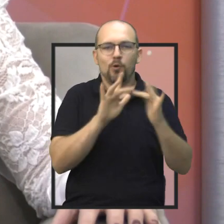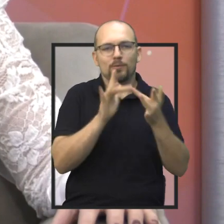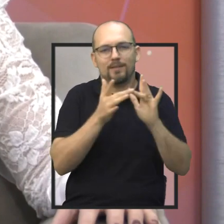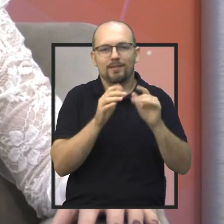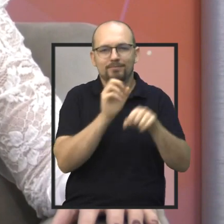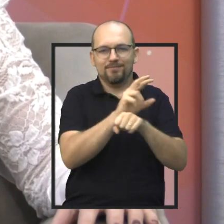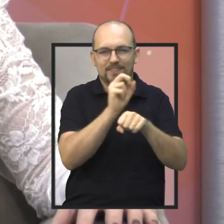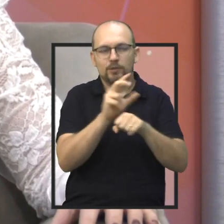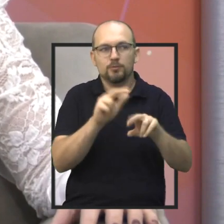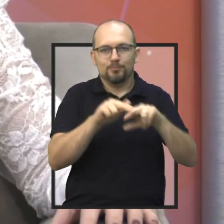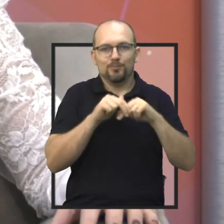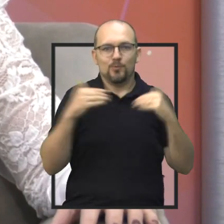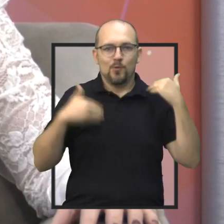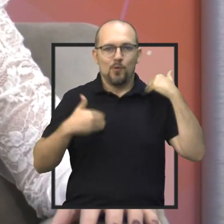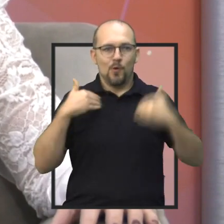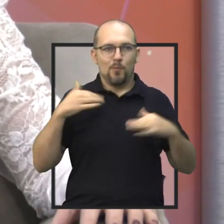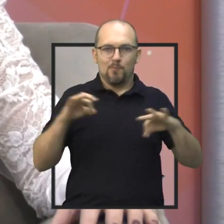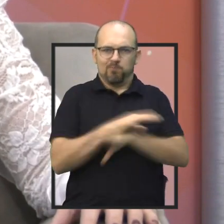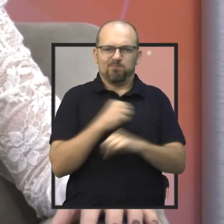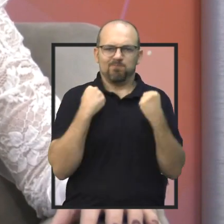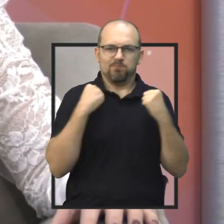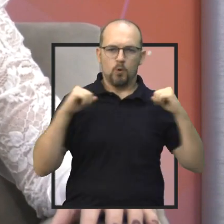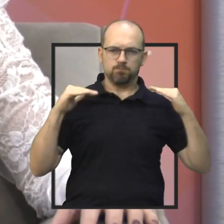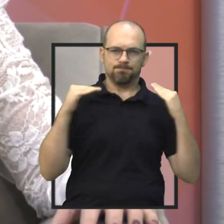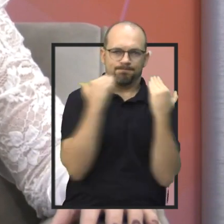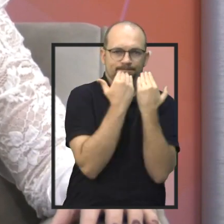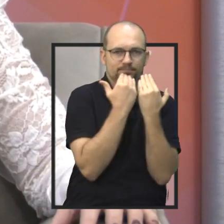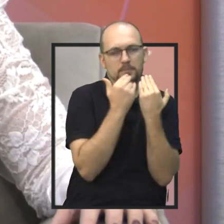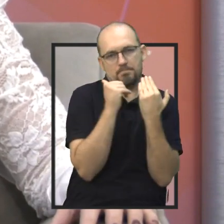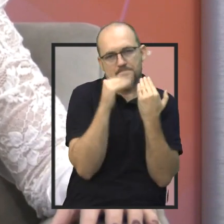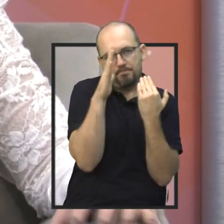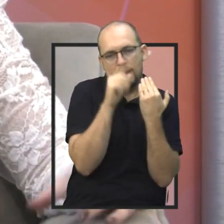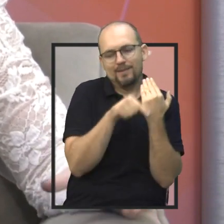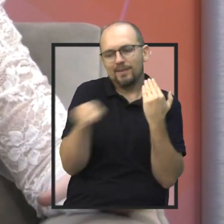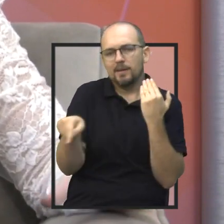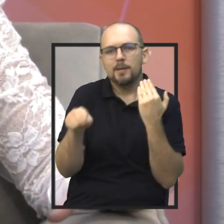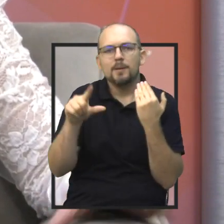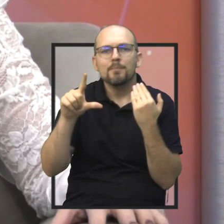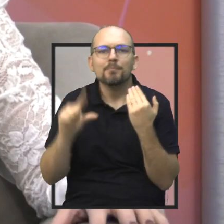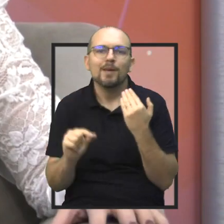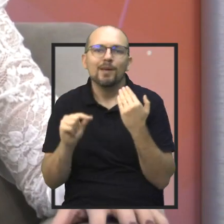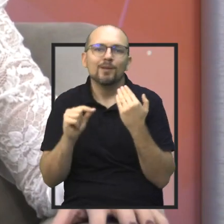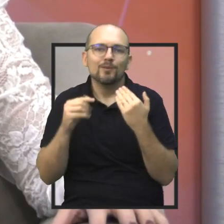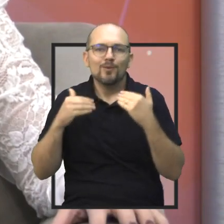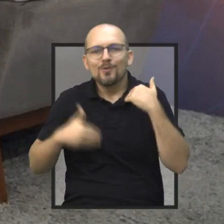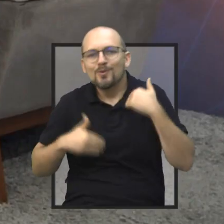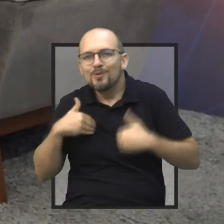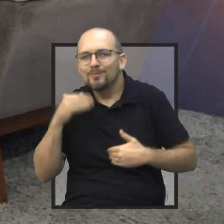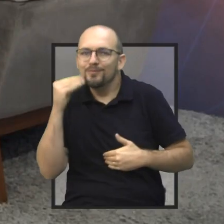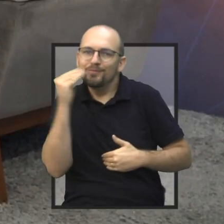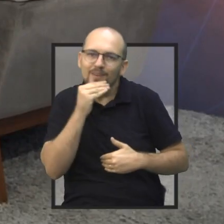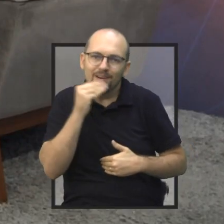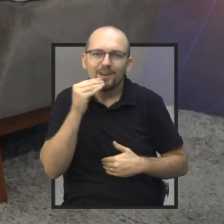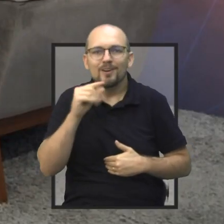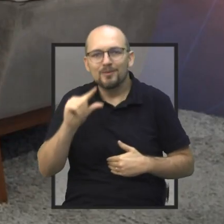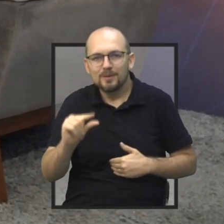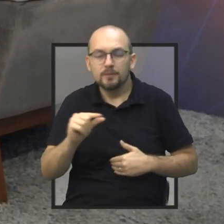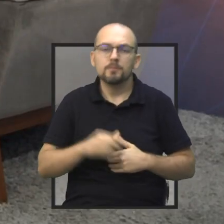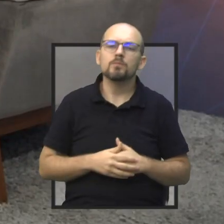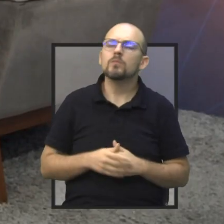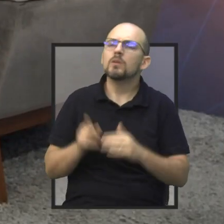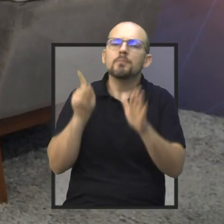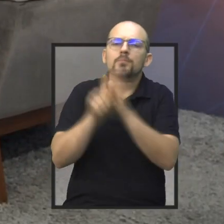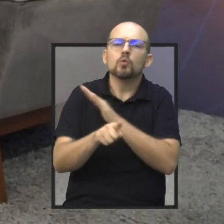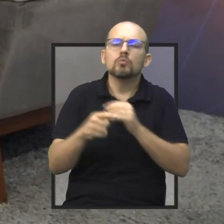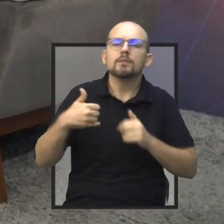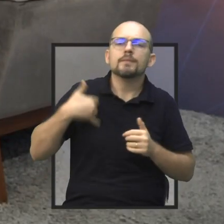suscetíveis mesmo por não terem tido contato com todos os agentes mais comuns. Em relação aos idosos, por